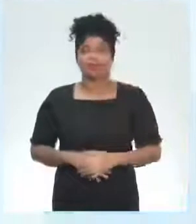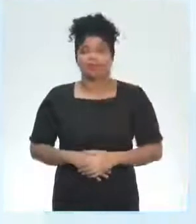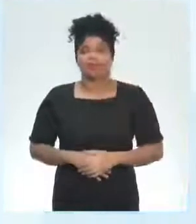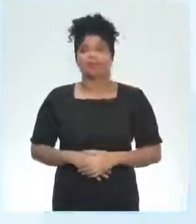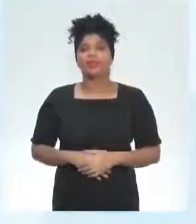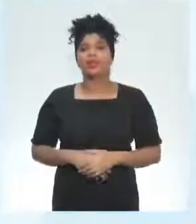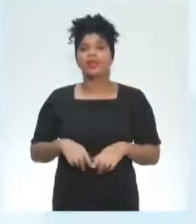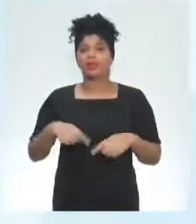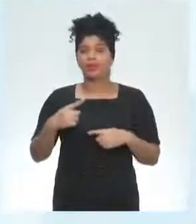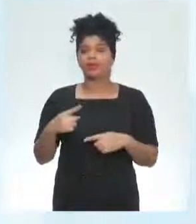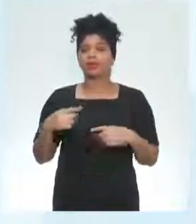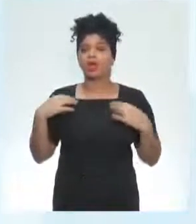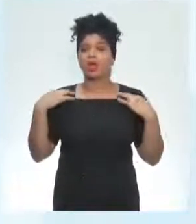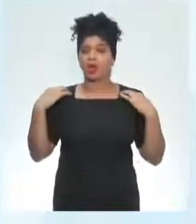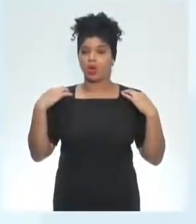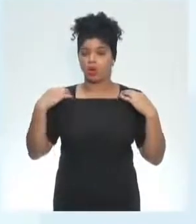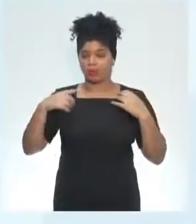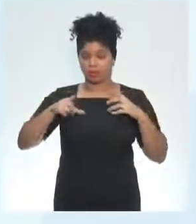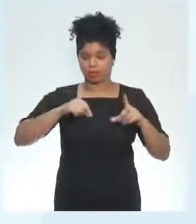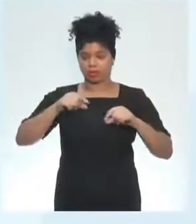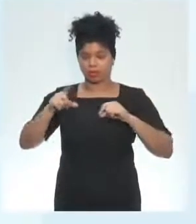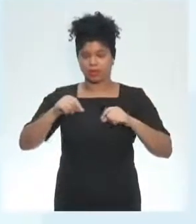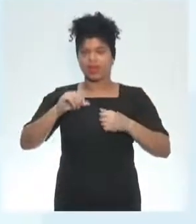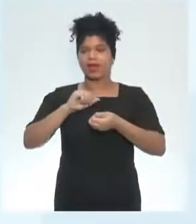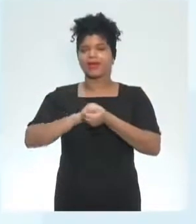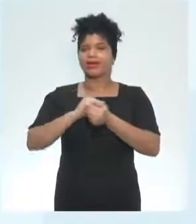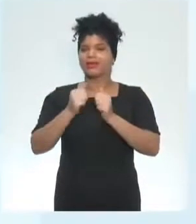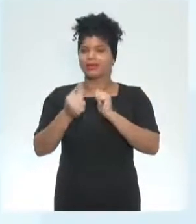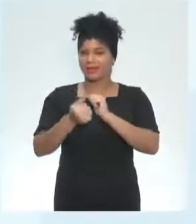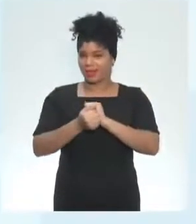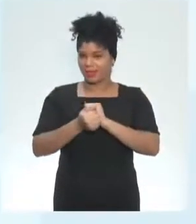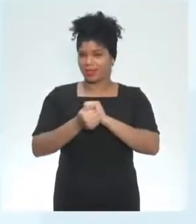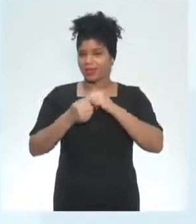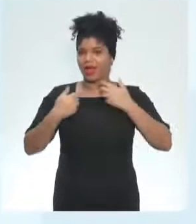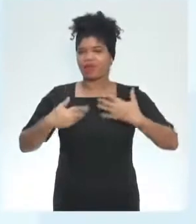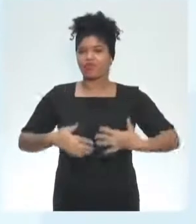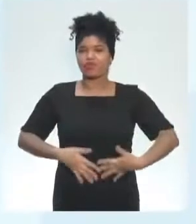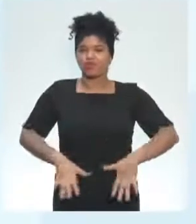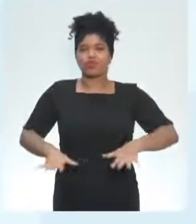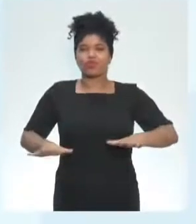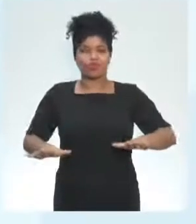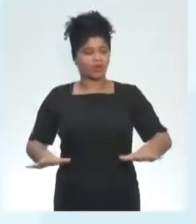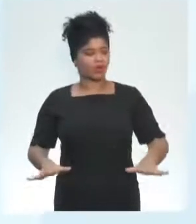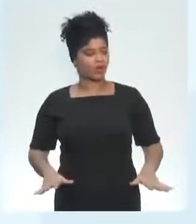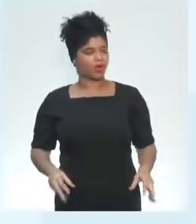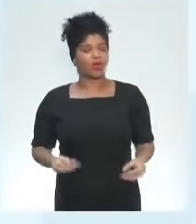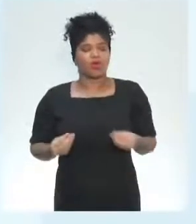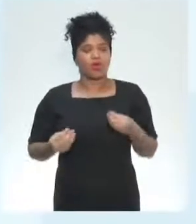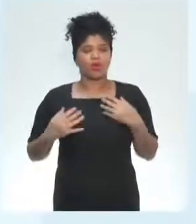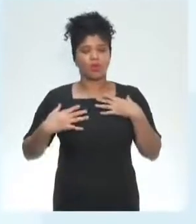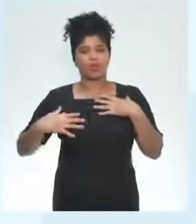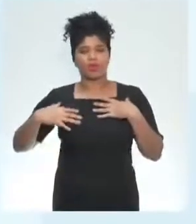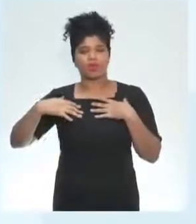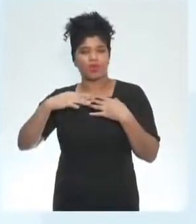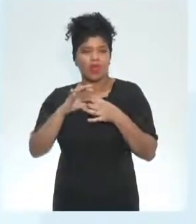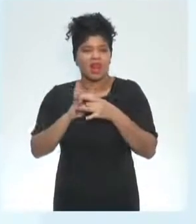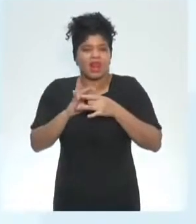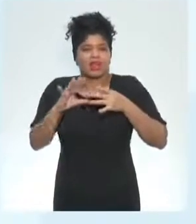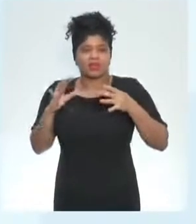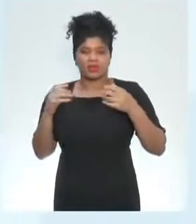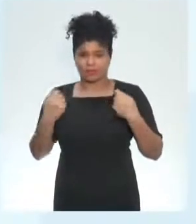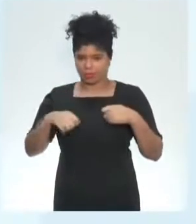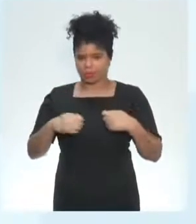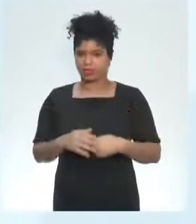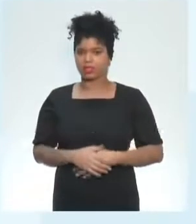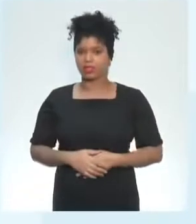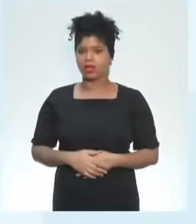gente escolhe figurino, adequa esse figurino, de forma que o corpo fique fluido e permita gestos e movimentos, tá? E aí a gente vai